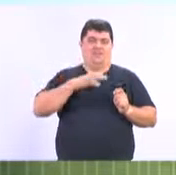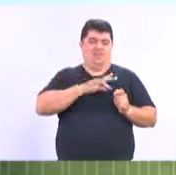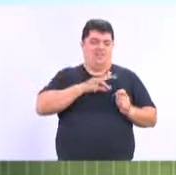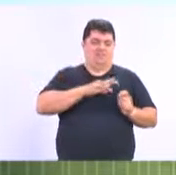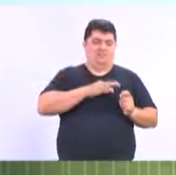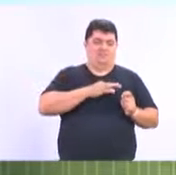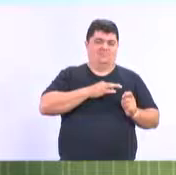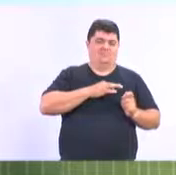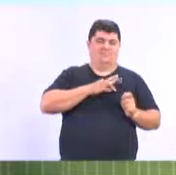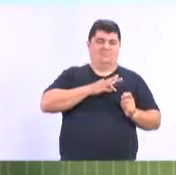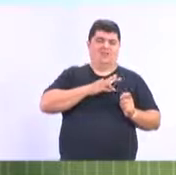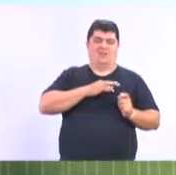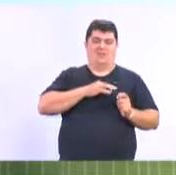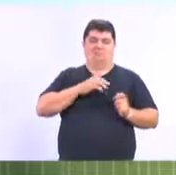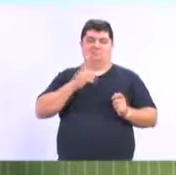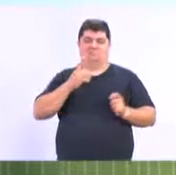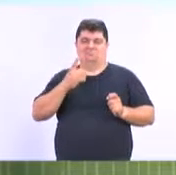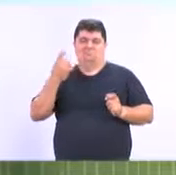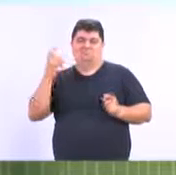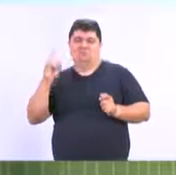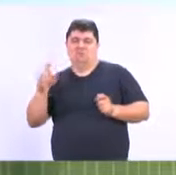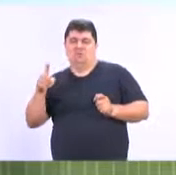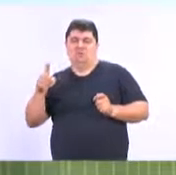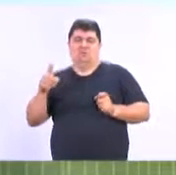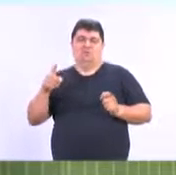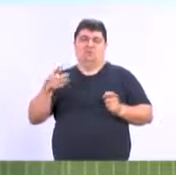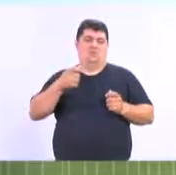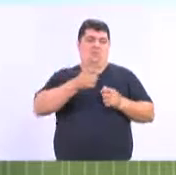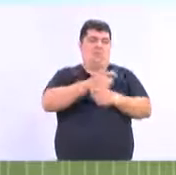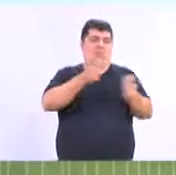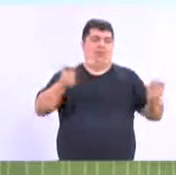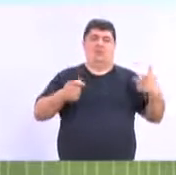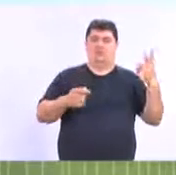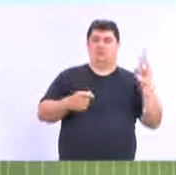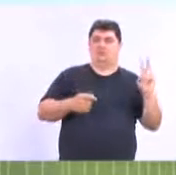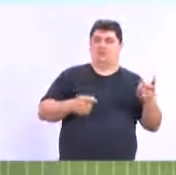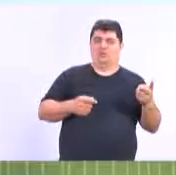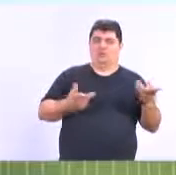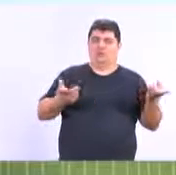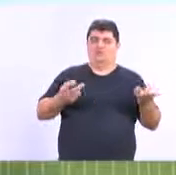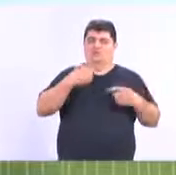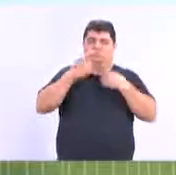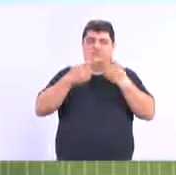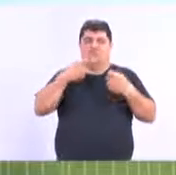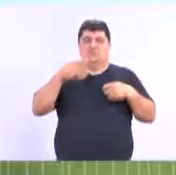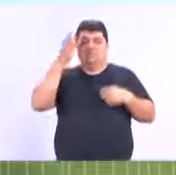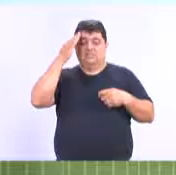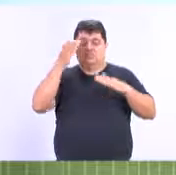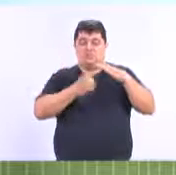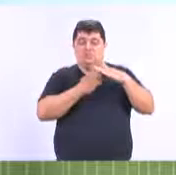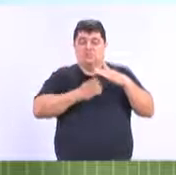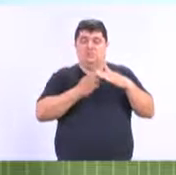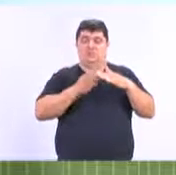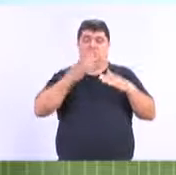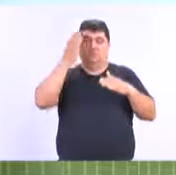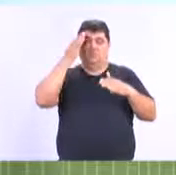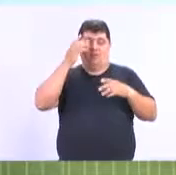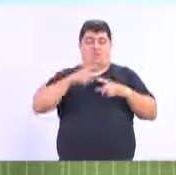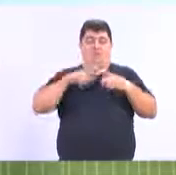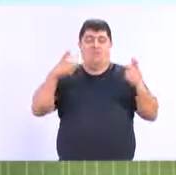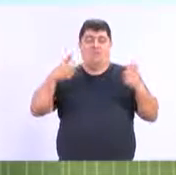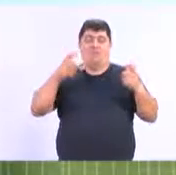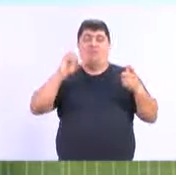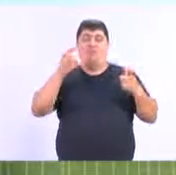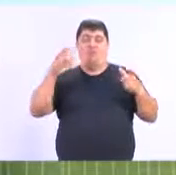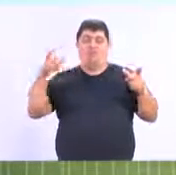gasta 2X. Não fecha a conta. Então, quando a empresa teve lucro ou prejuízo, isso é o que decide se a empresa vai sobreviver.